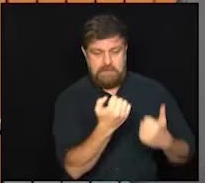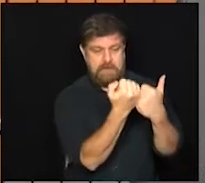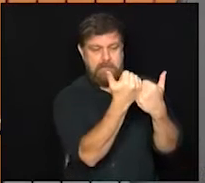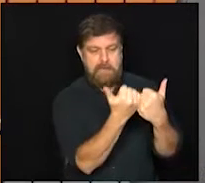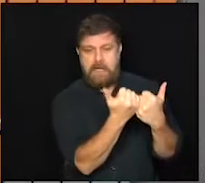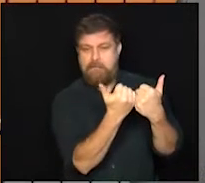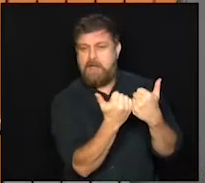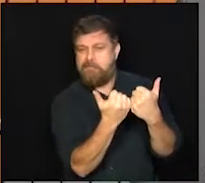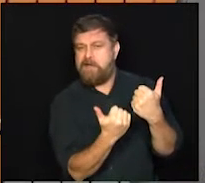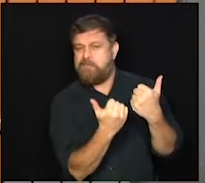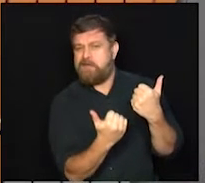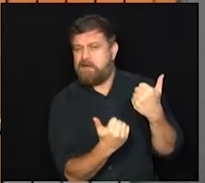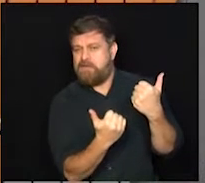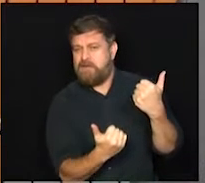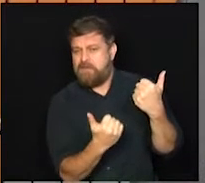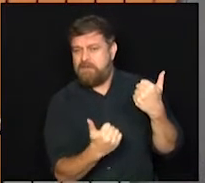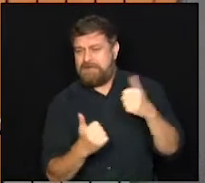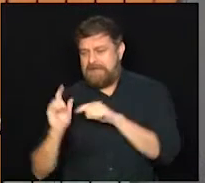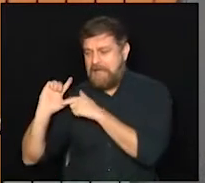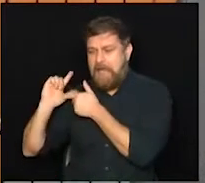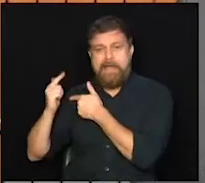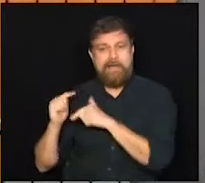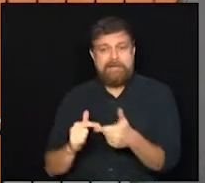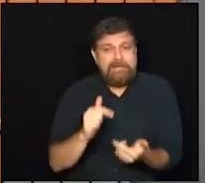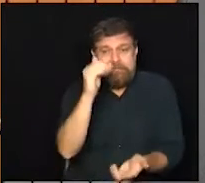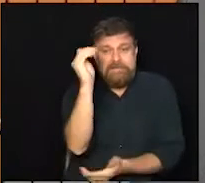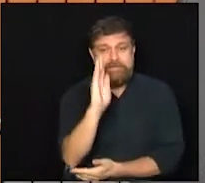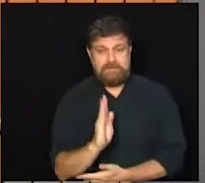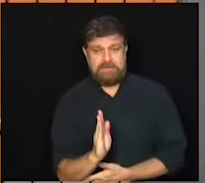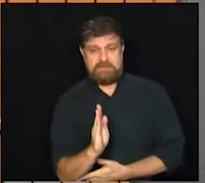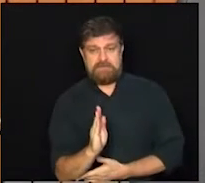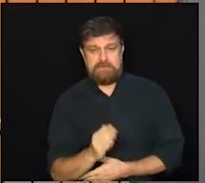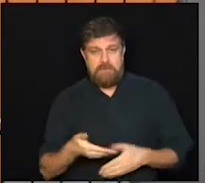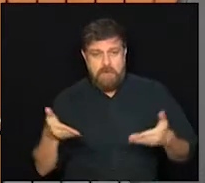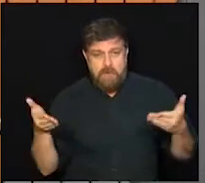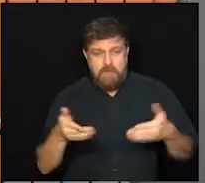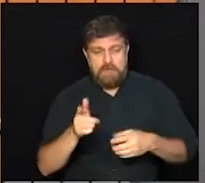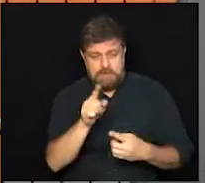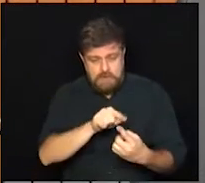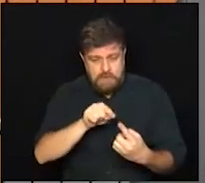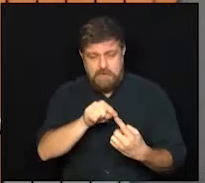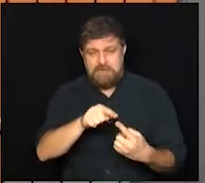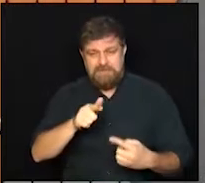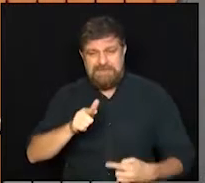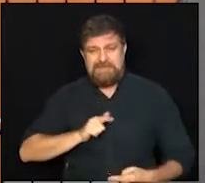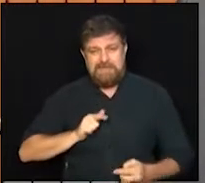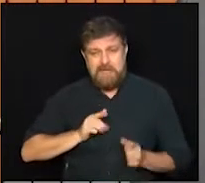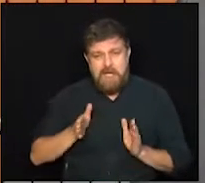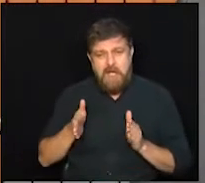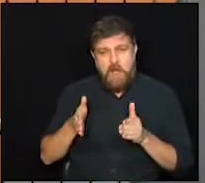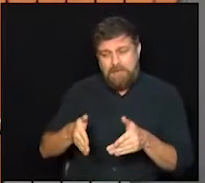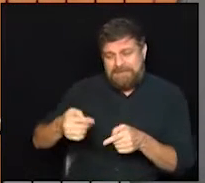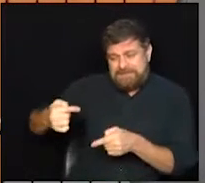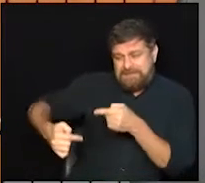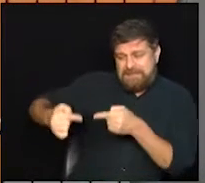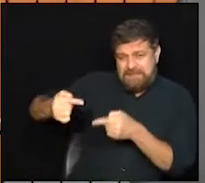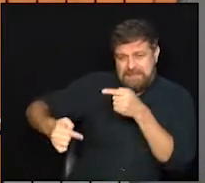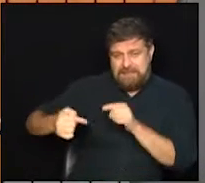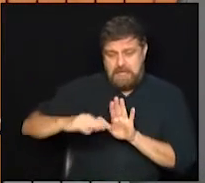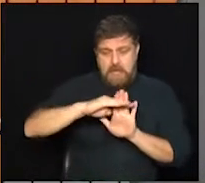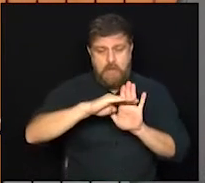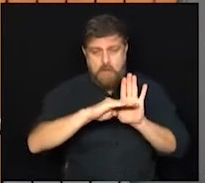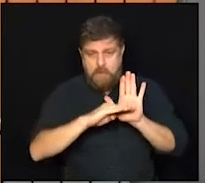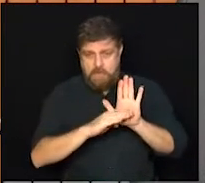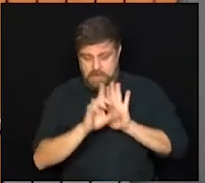regressão nova na tradição do país. Hoje, temos como objetivo iniciar a discussão do Plano Municipal de